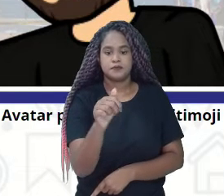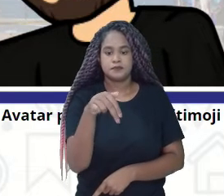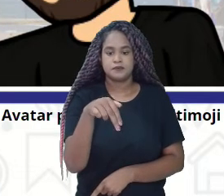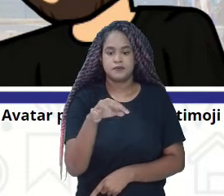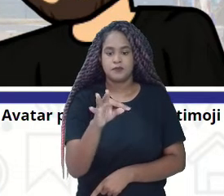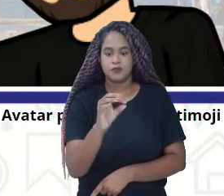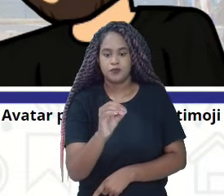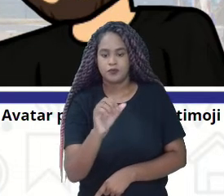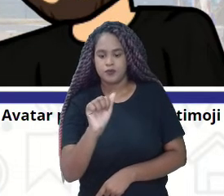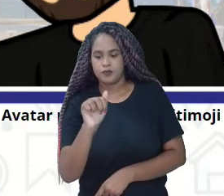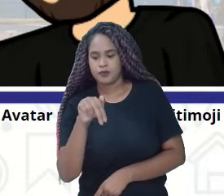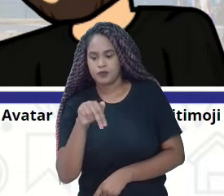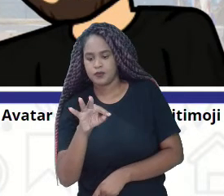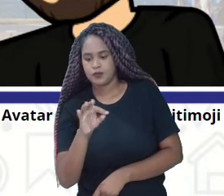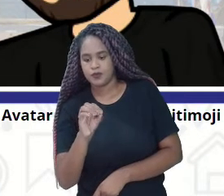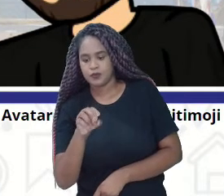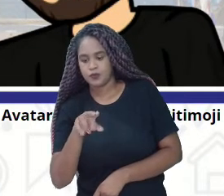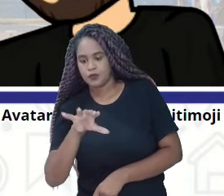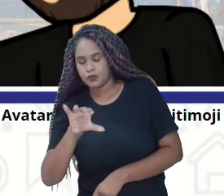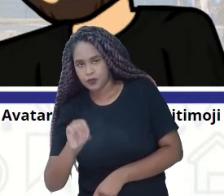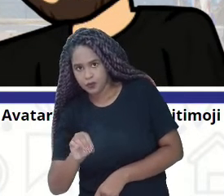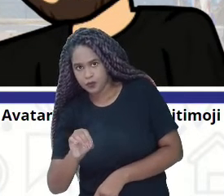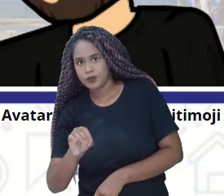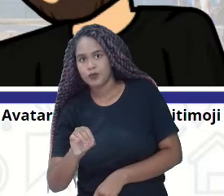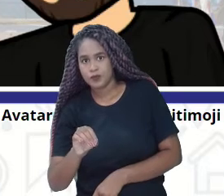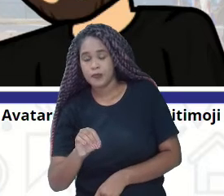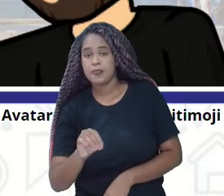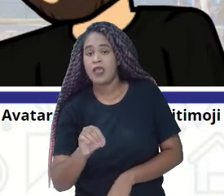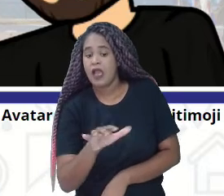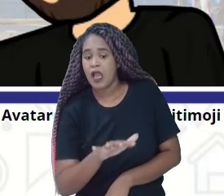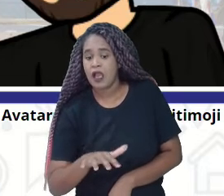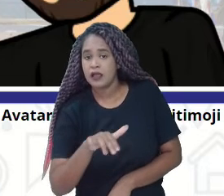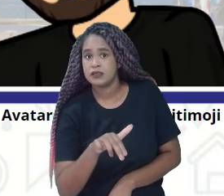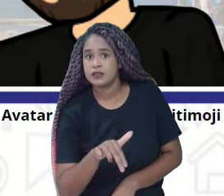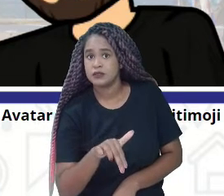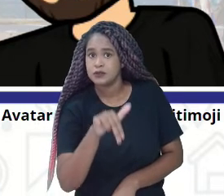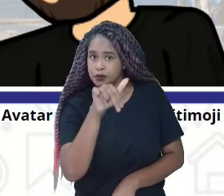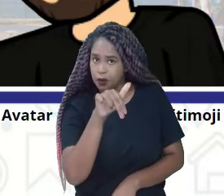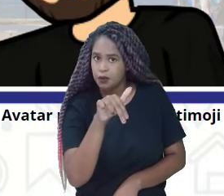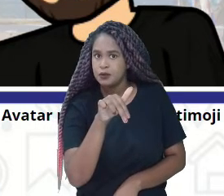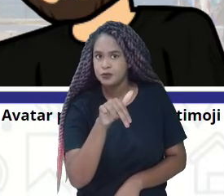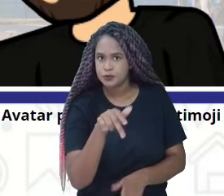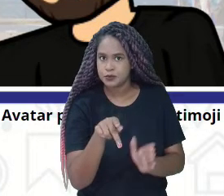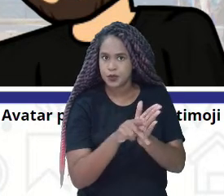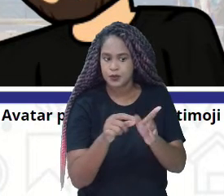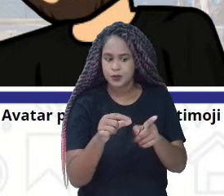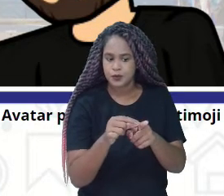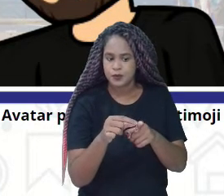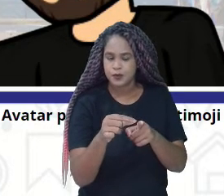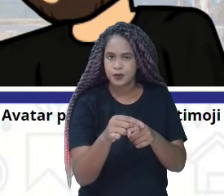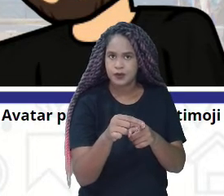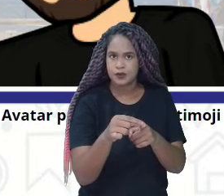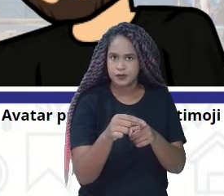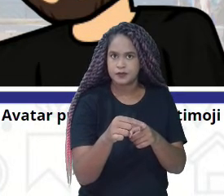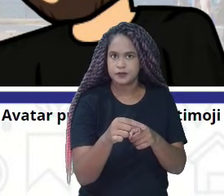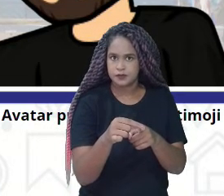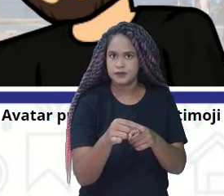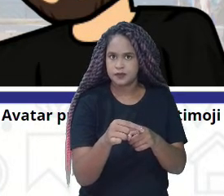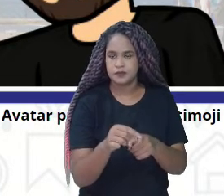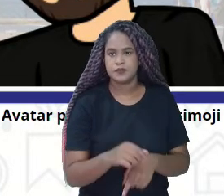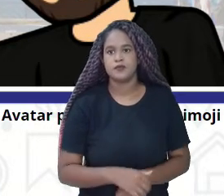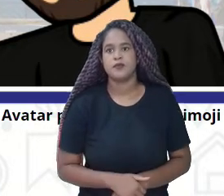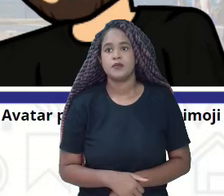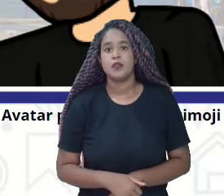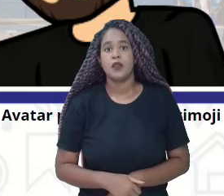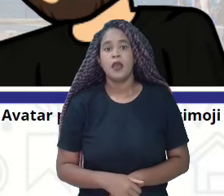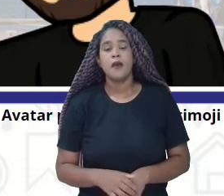E ela se localiza no extremo norte do bairro, a noroeste, né, norte e nordeste pelo ponto de junção